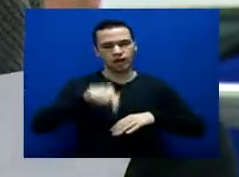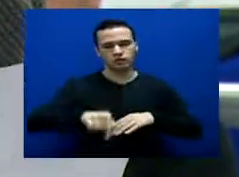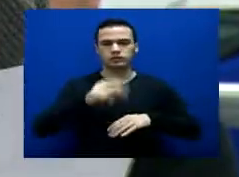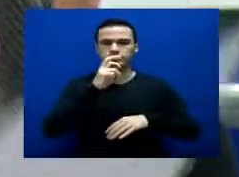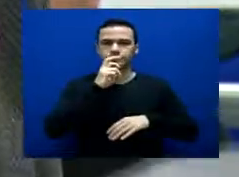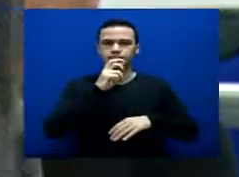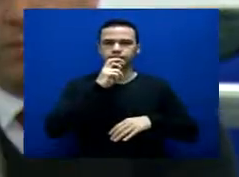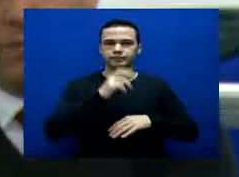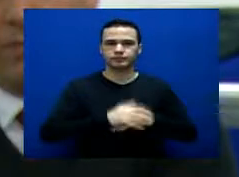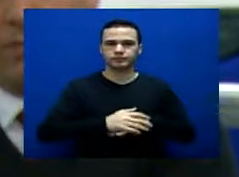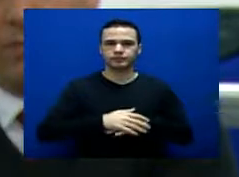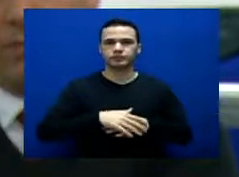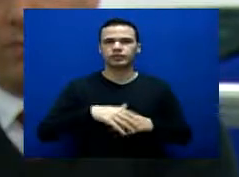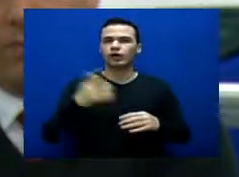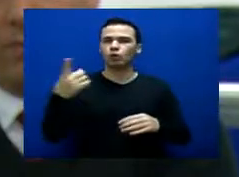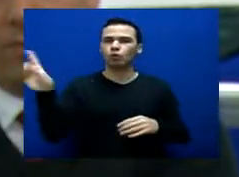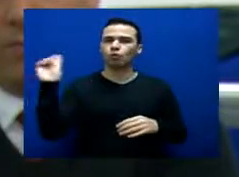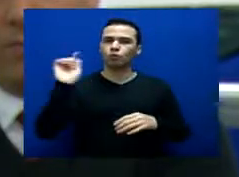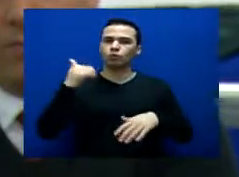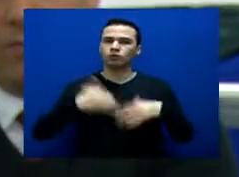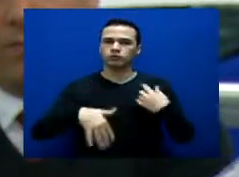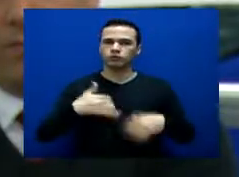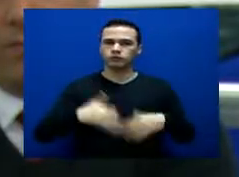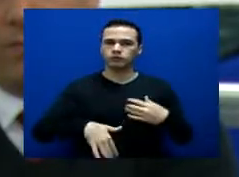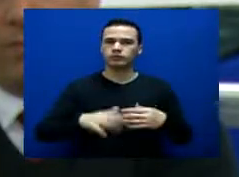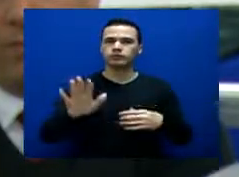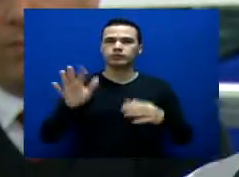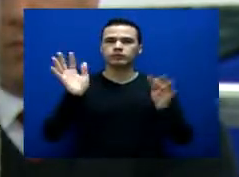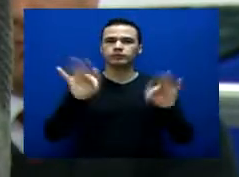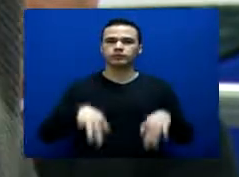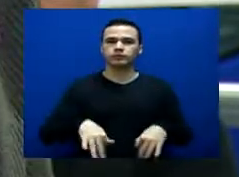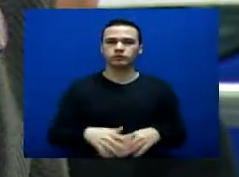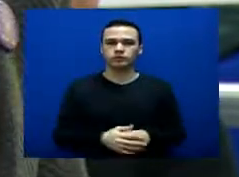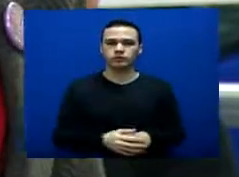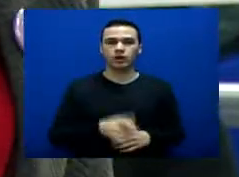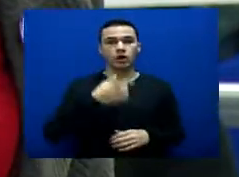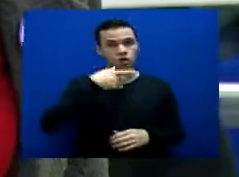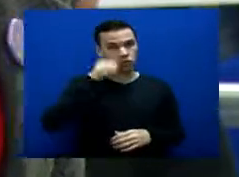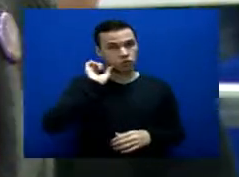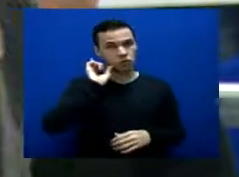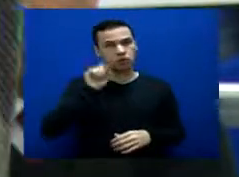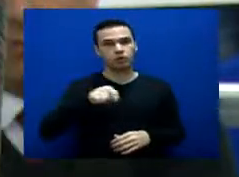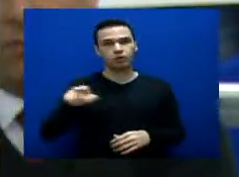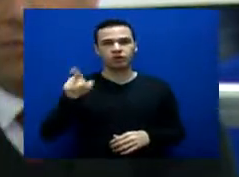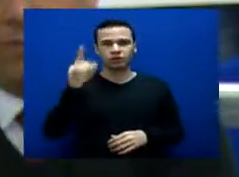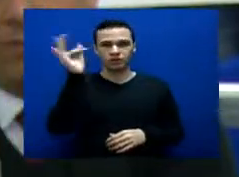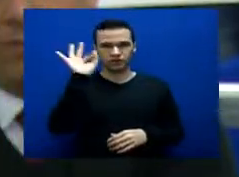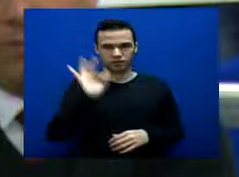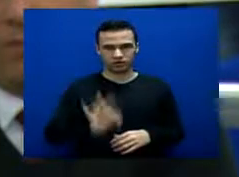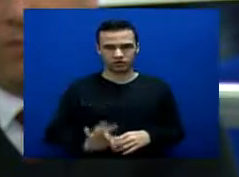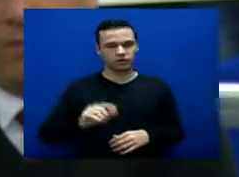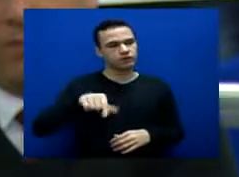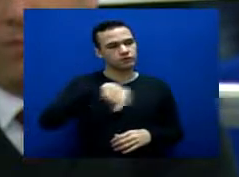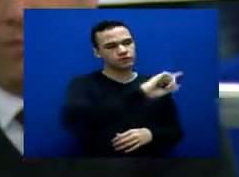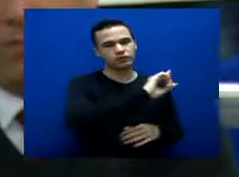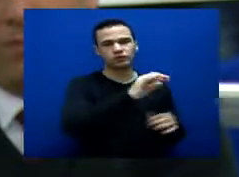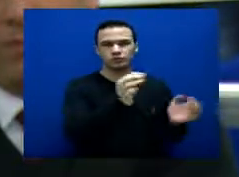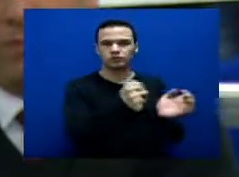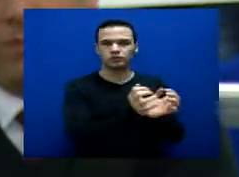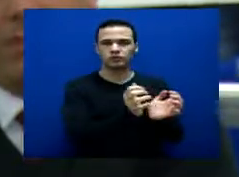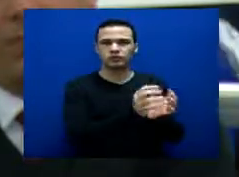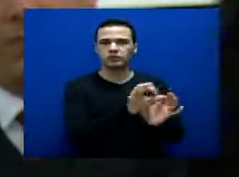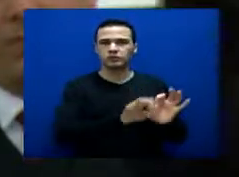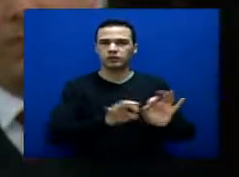cidade de Sorocaba. E por último, senhor presidente, para finalizar, ontem eu participei de uma ação organizada